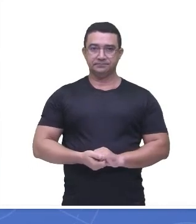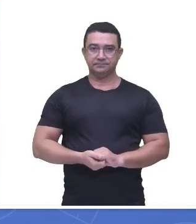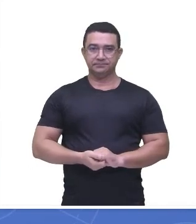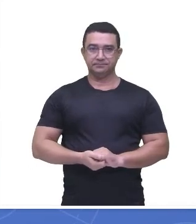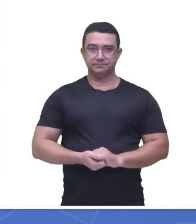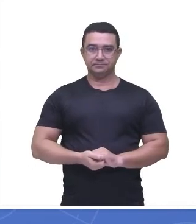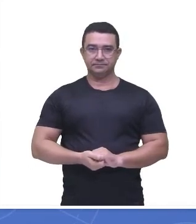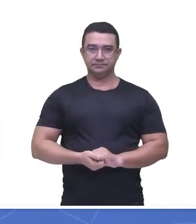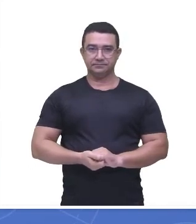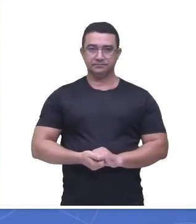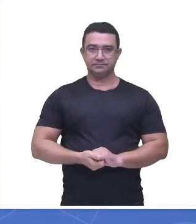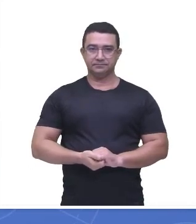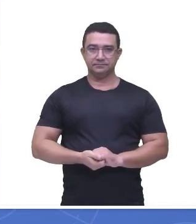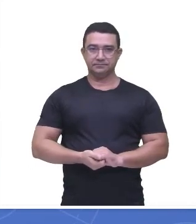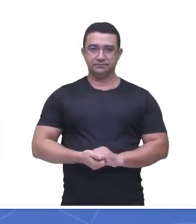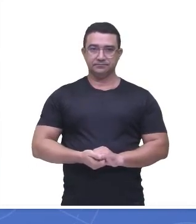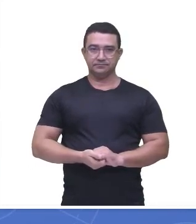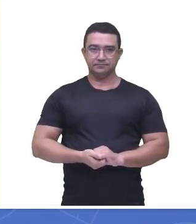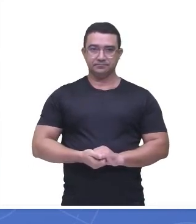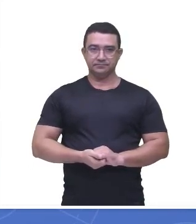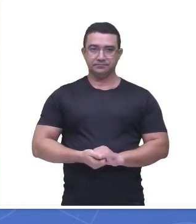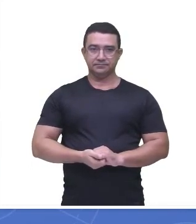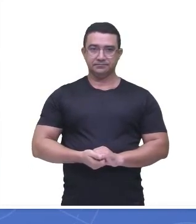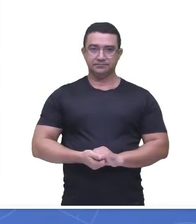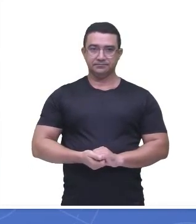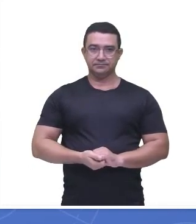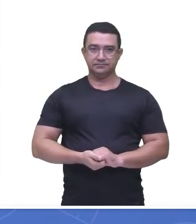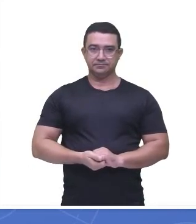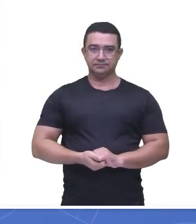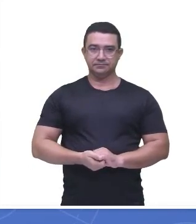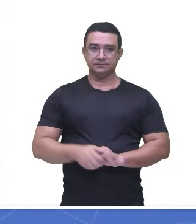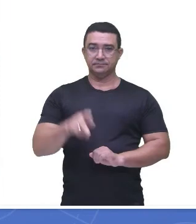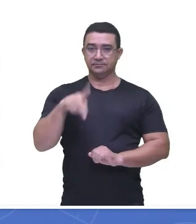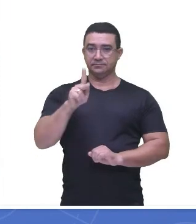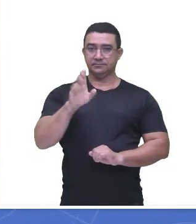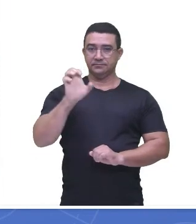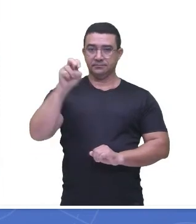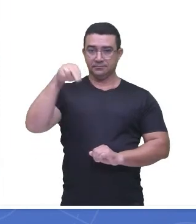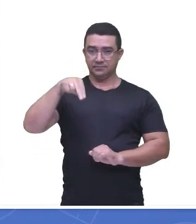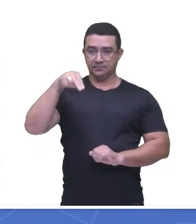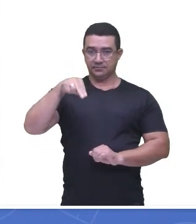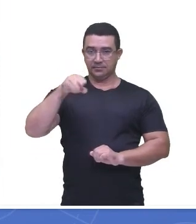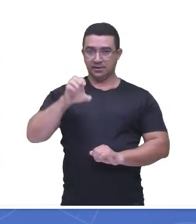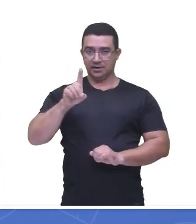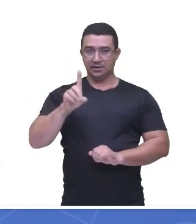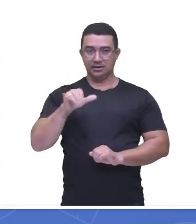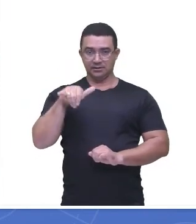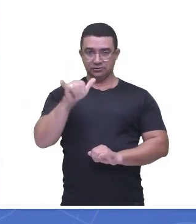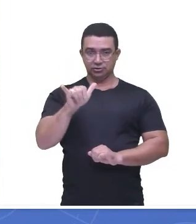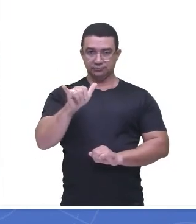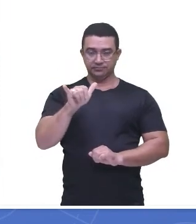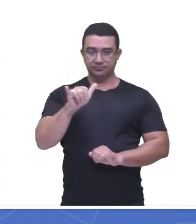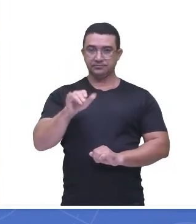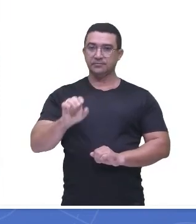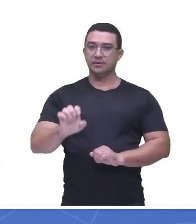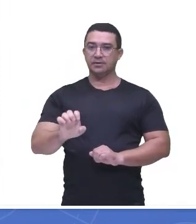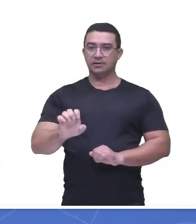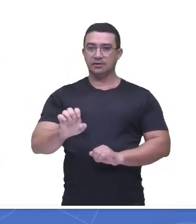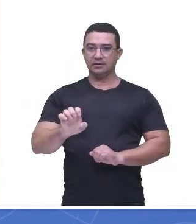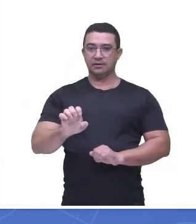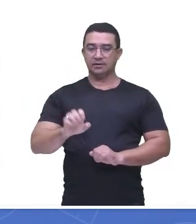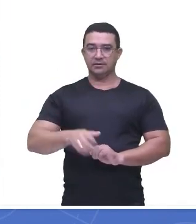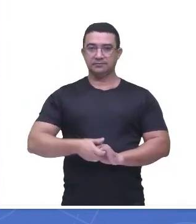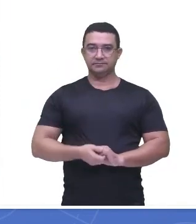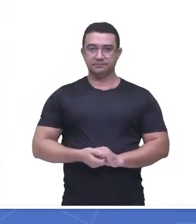do Solon de Lucena, a alternativa C. Ok, muito bem, vamos à Ali de Carilho da Várzea, da Coronel